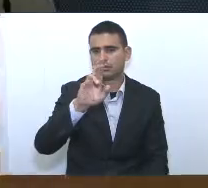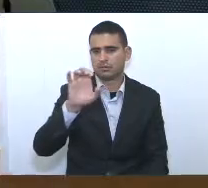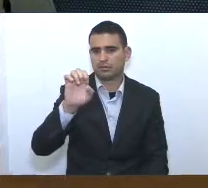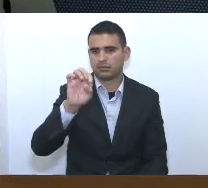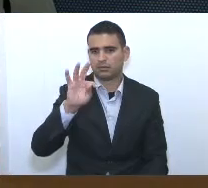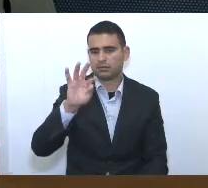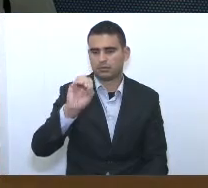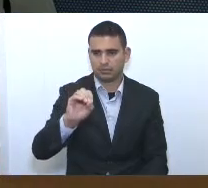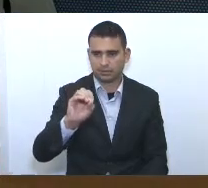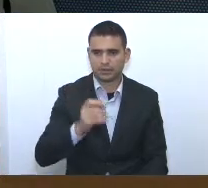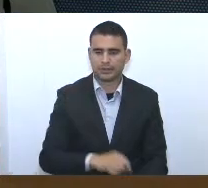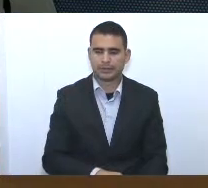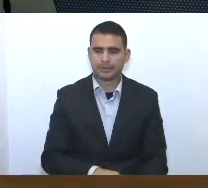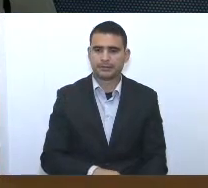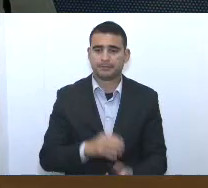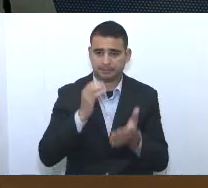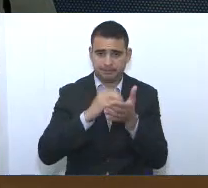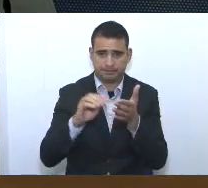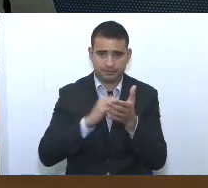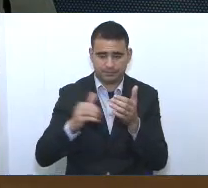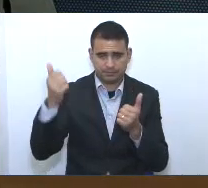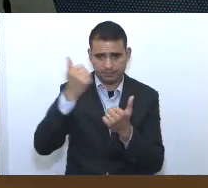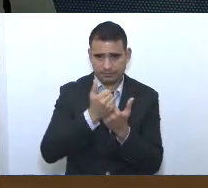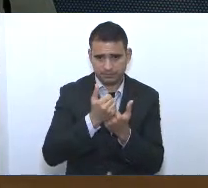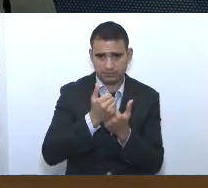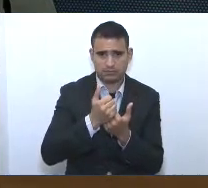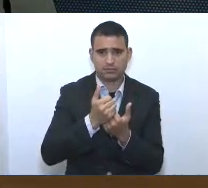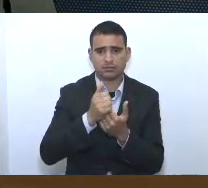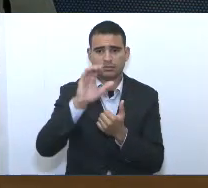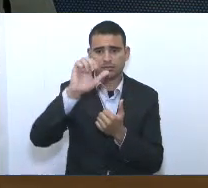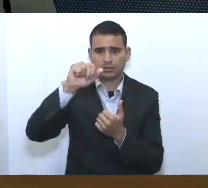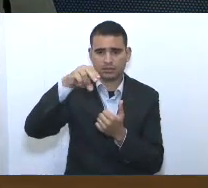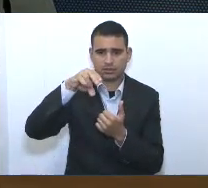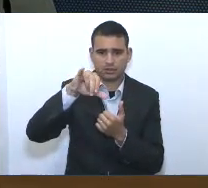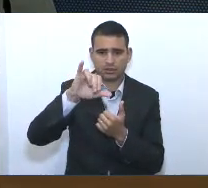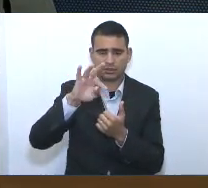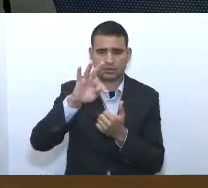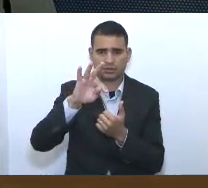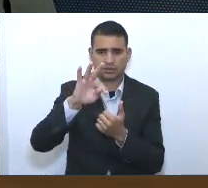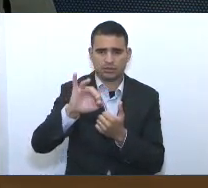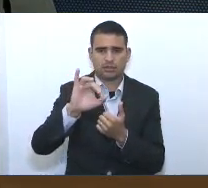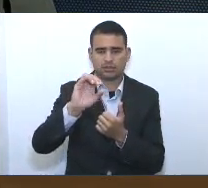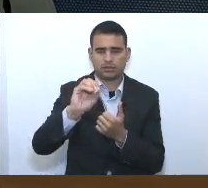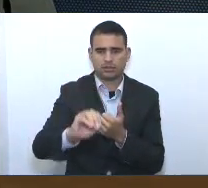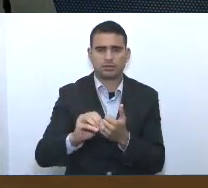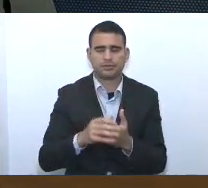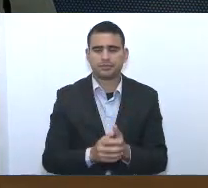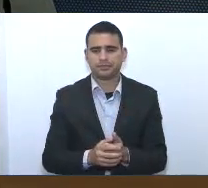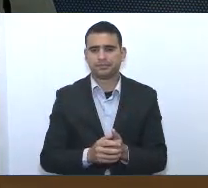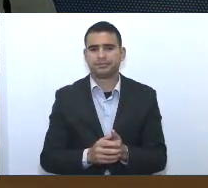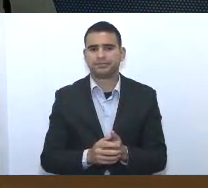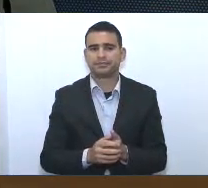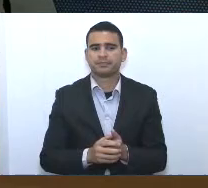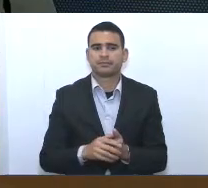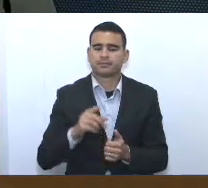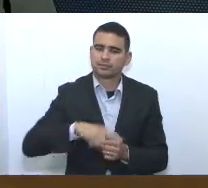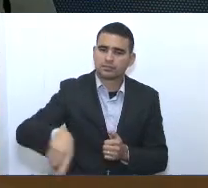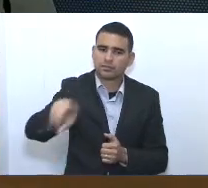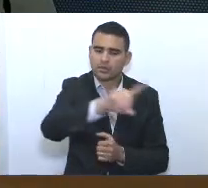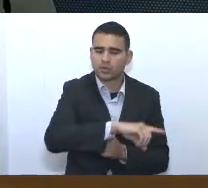Canide, a equipe da Secretaria de Assuntos Jurídicos, nobres pares, todas e todos